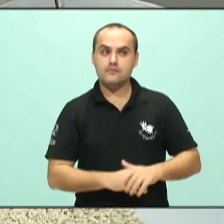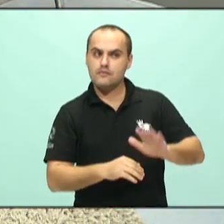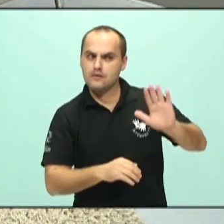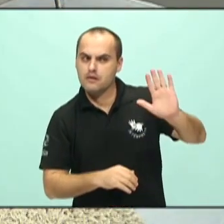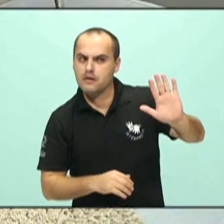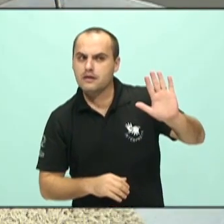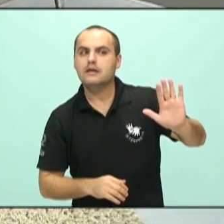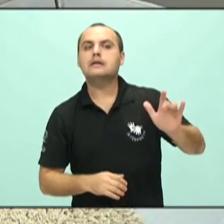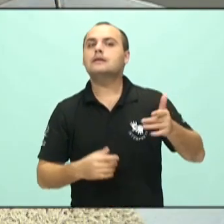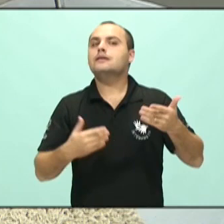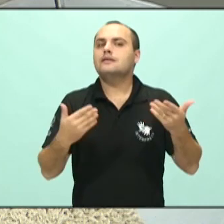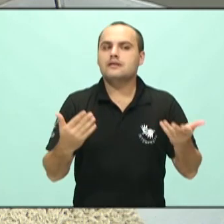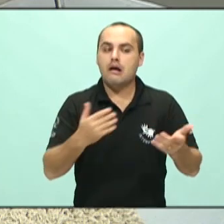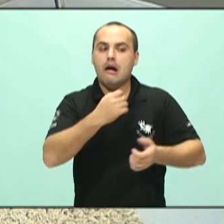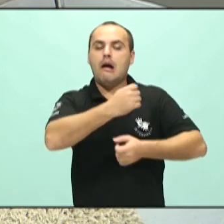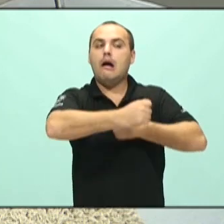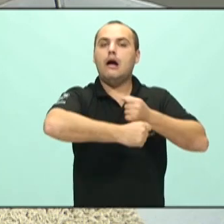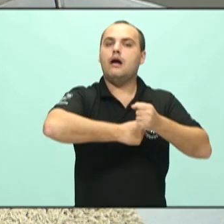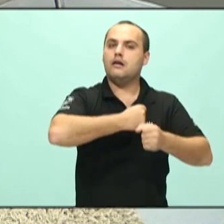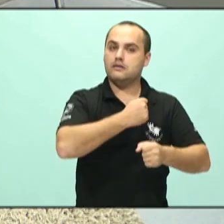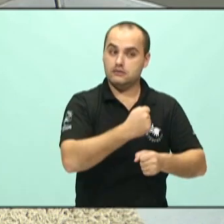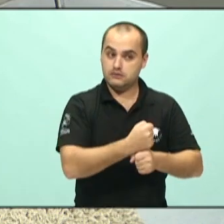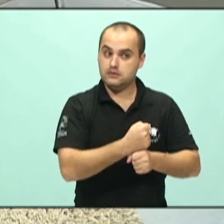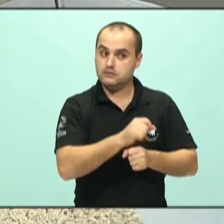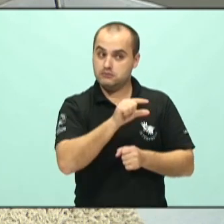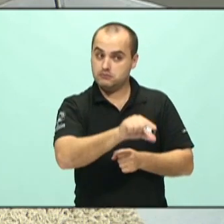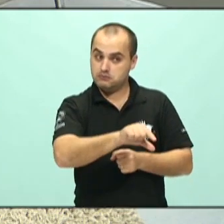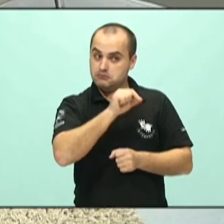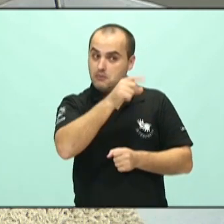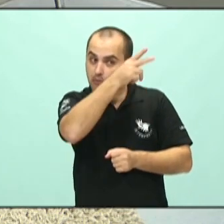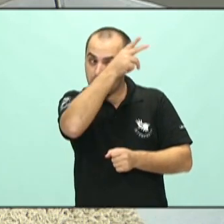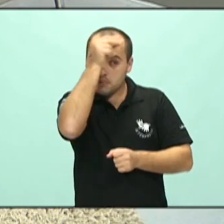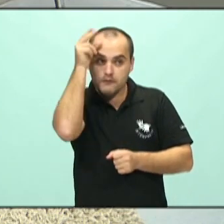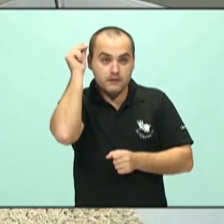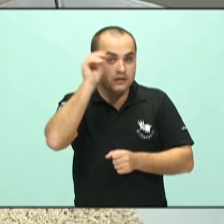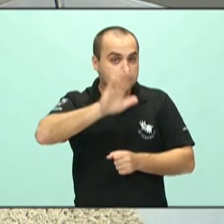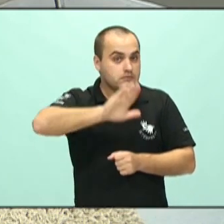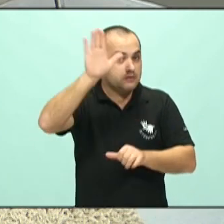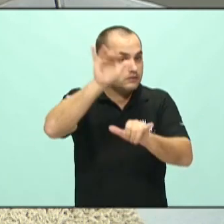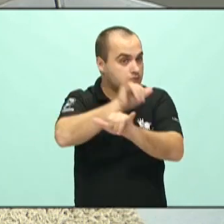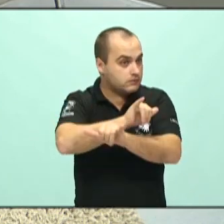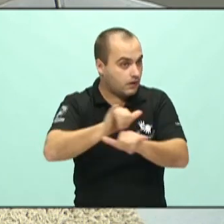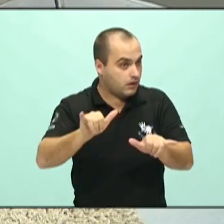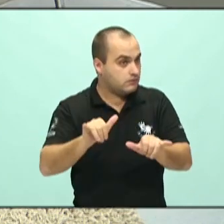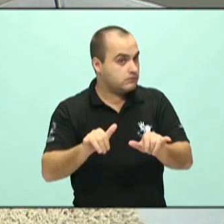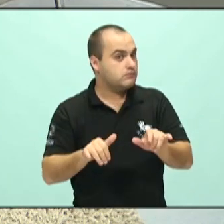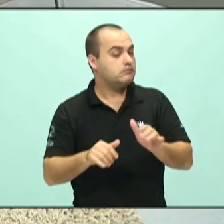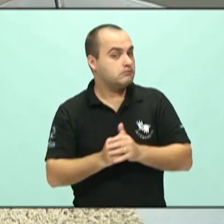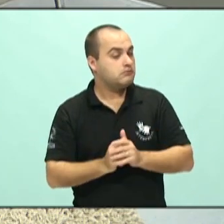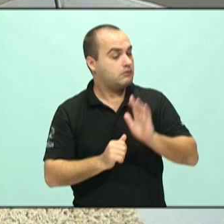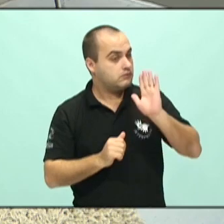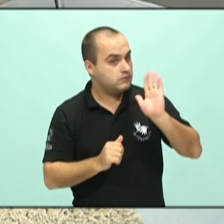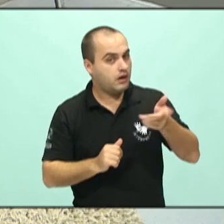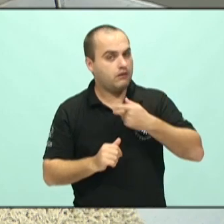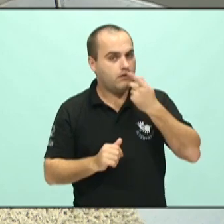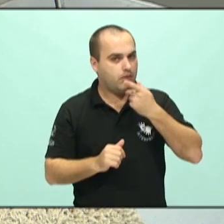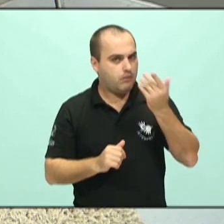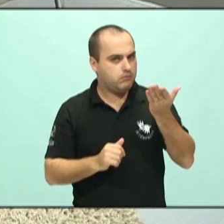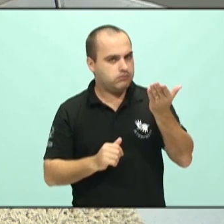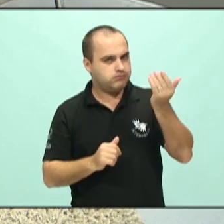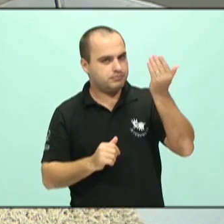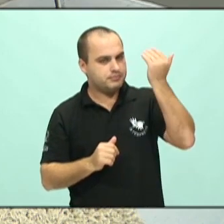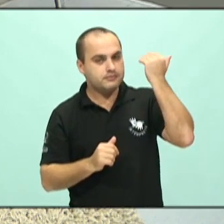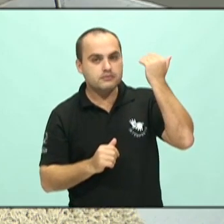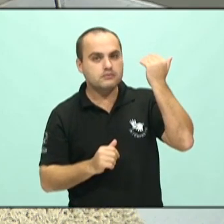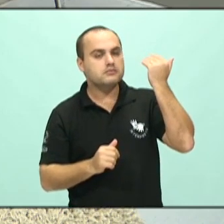Majoritária para o próximo ano. Seu nome tem sido ventilado, vereador. No último bloco, o senhor